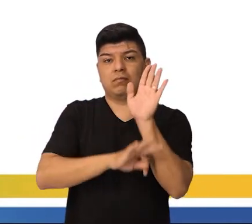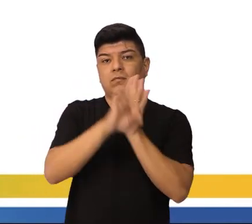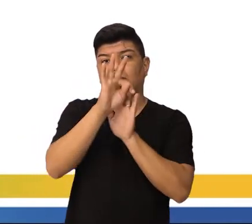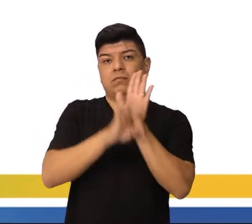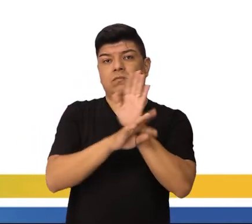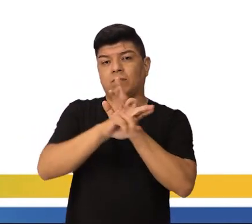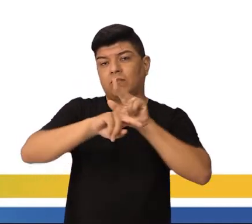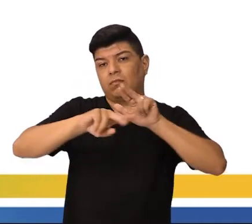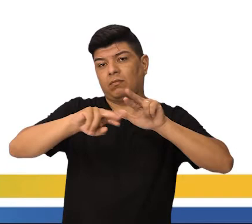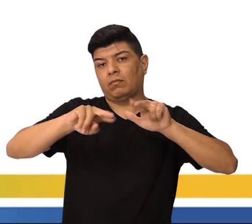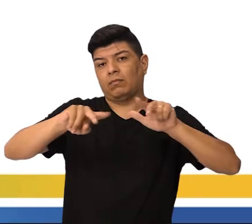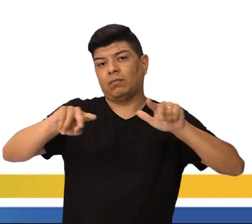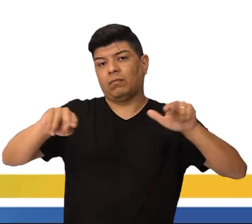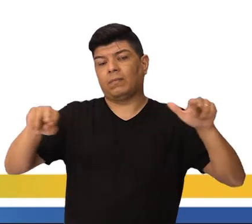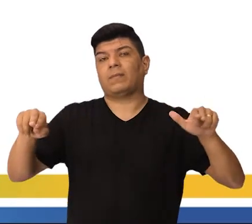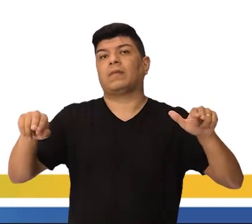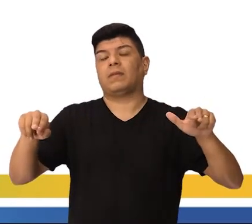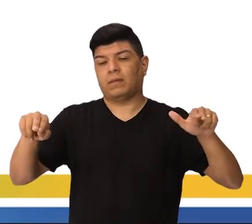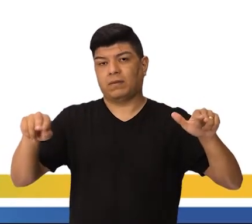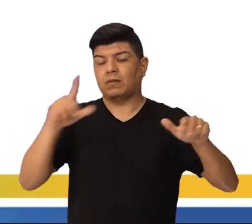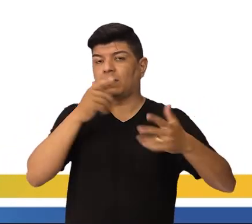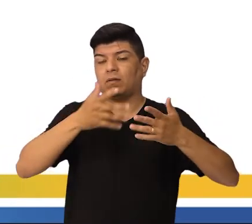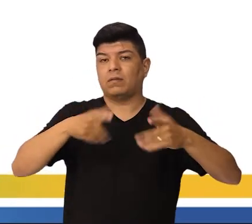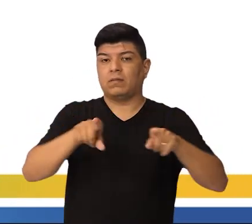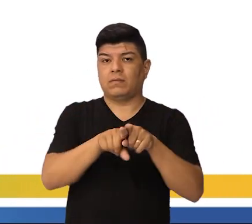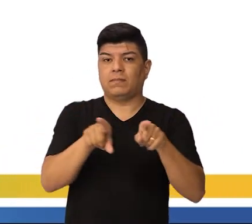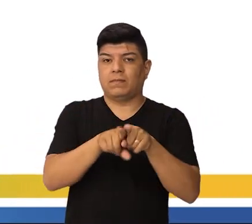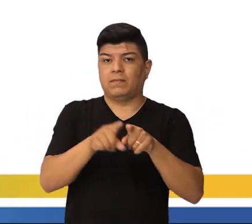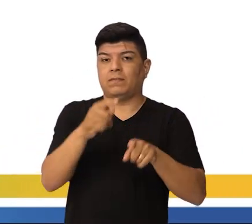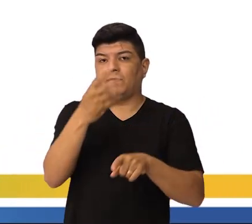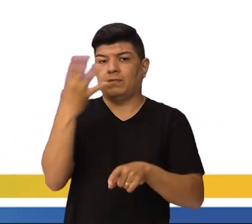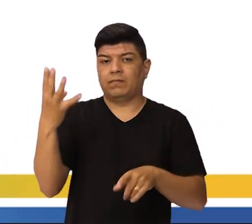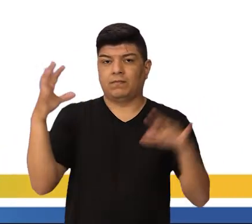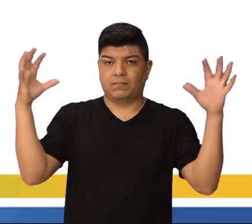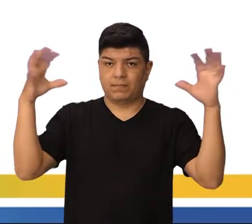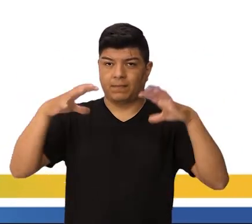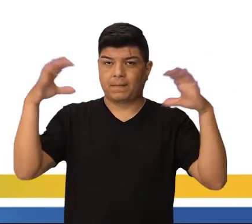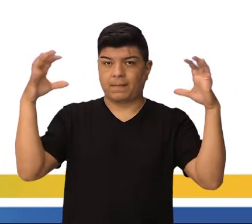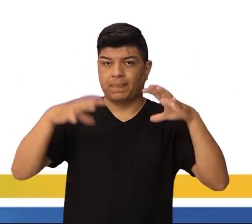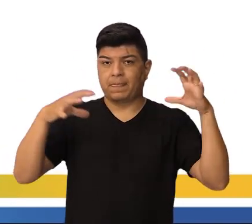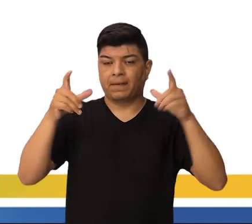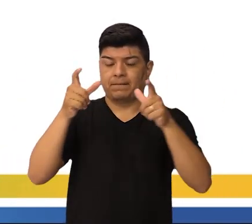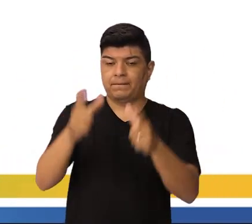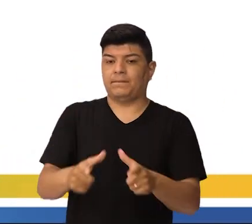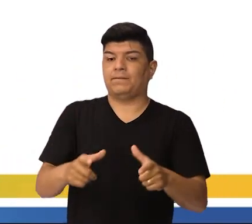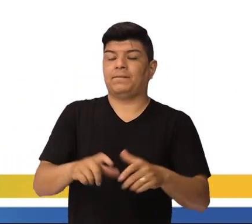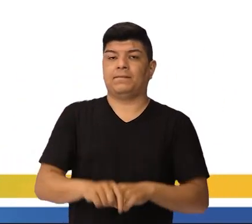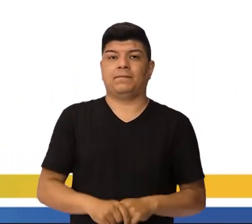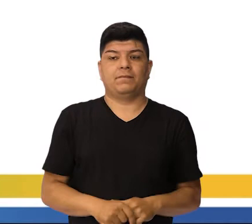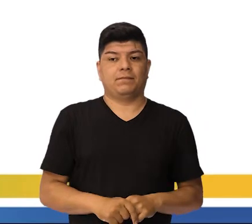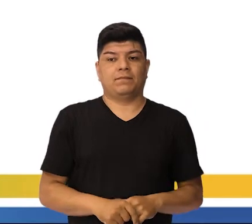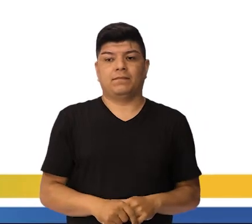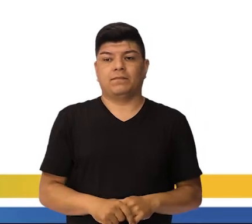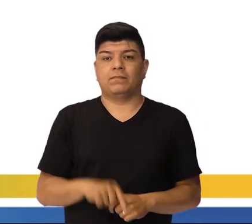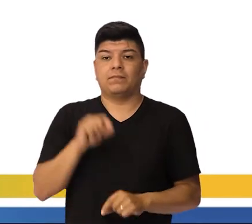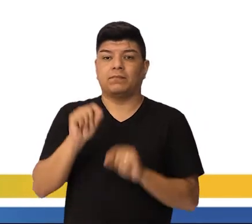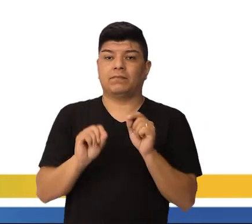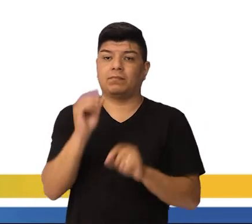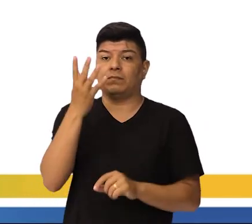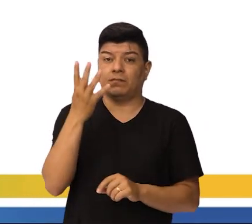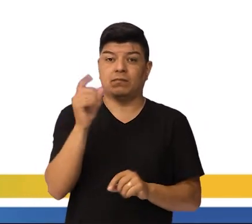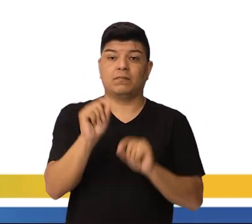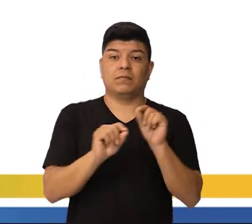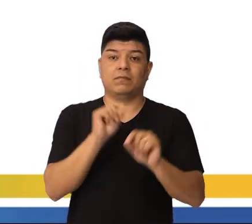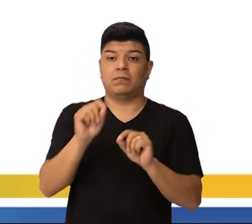temperatura diferenciada, a umidade também e a quantidade de chuvas nessa localidade. Então, os fatores climáticos são